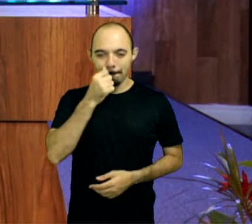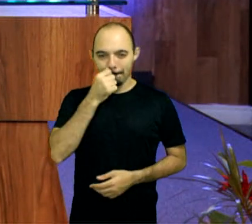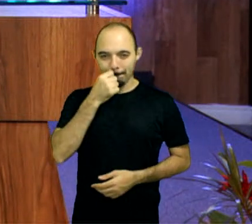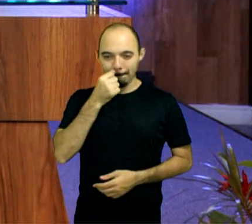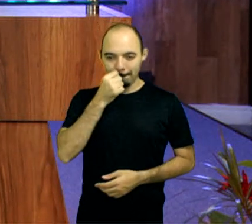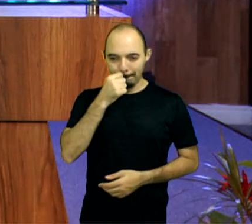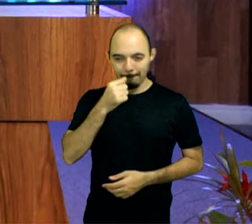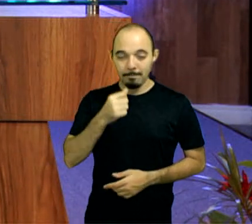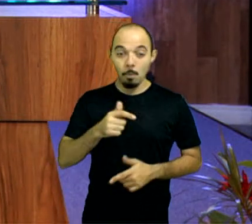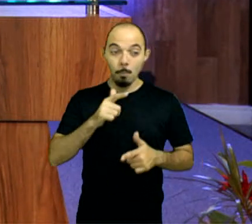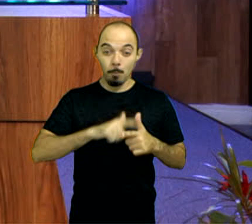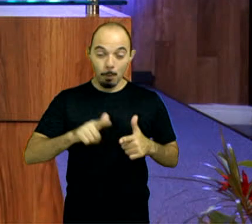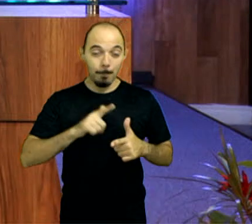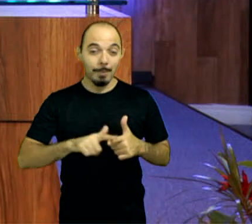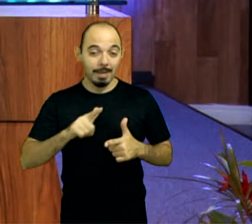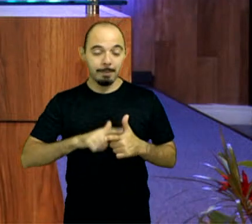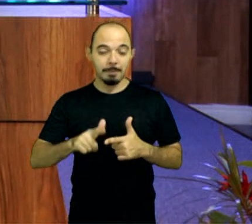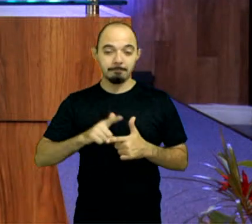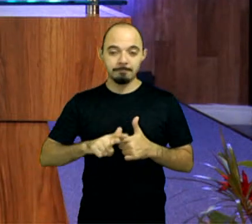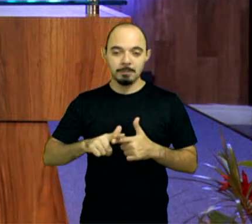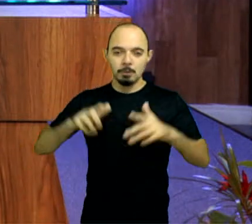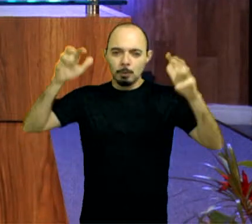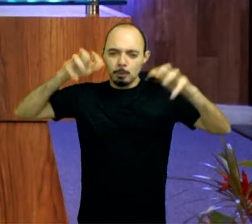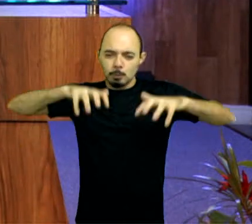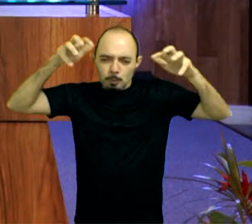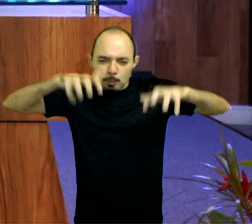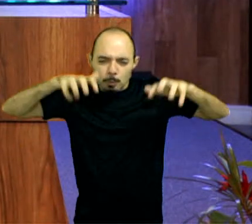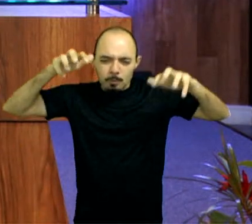tempestade, Jesus acalmando a tempestade,